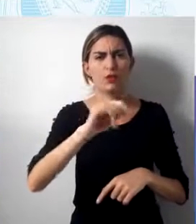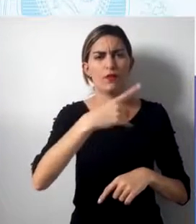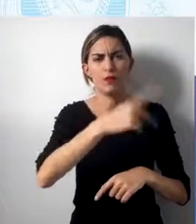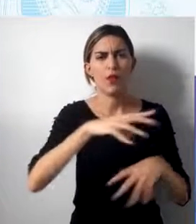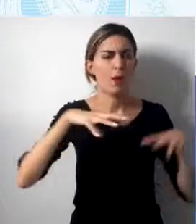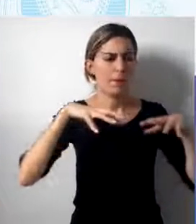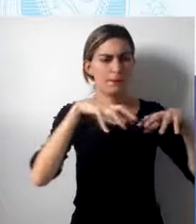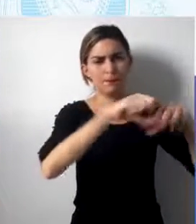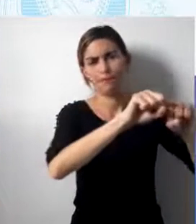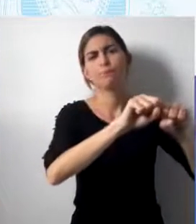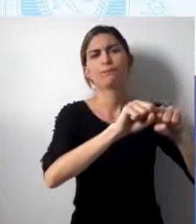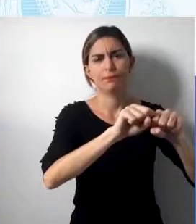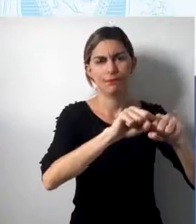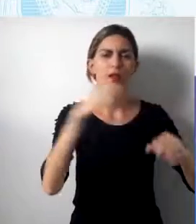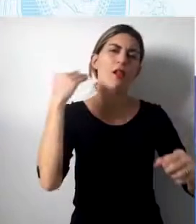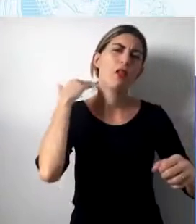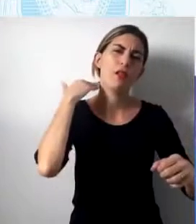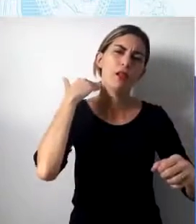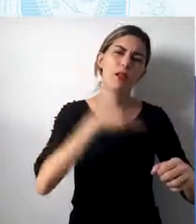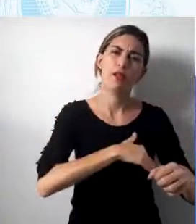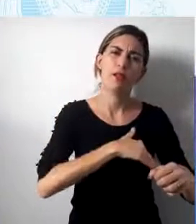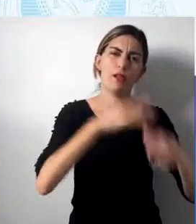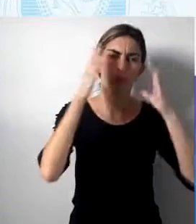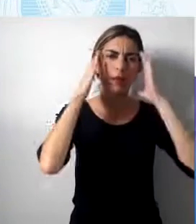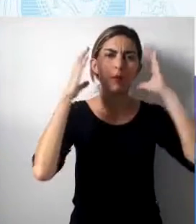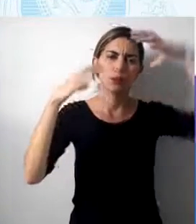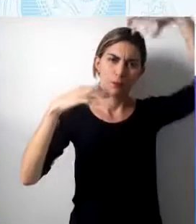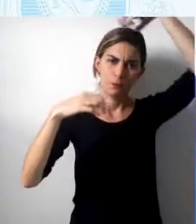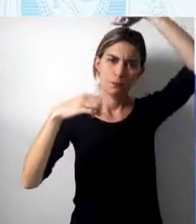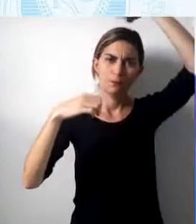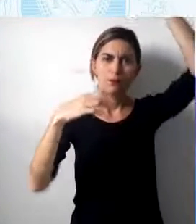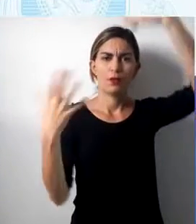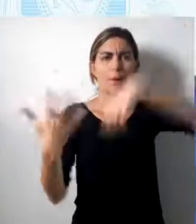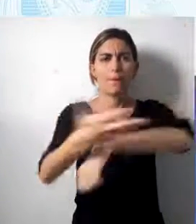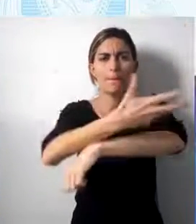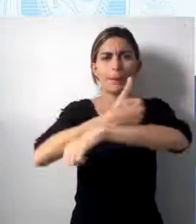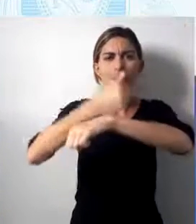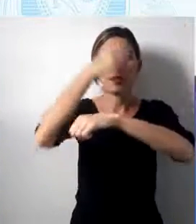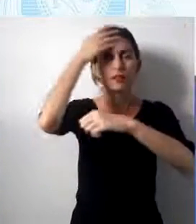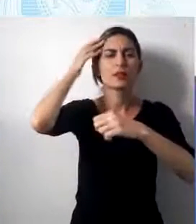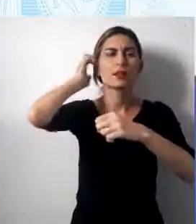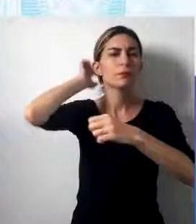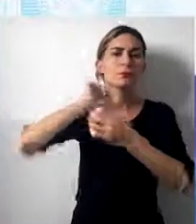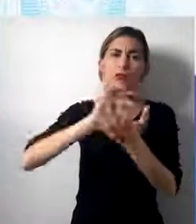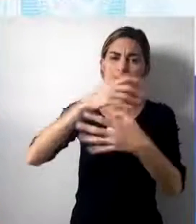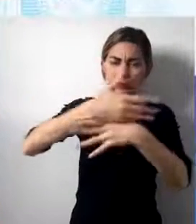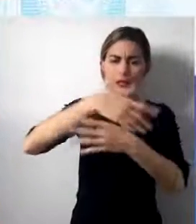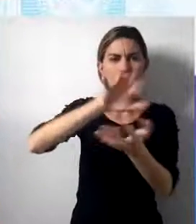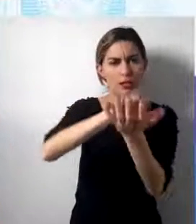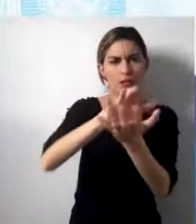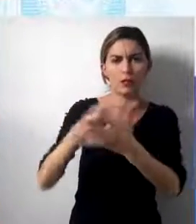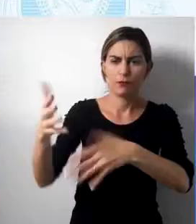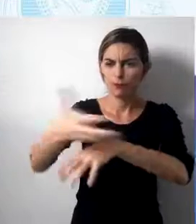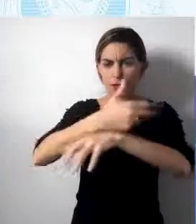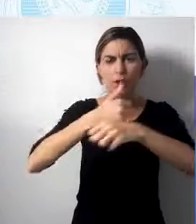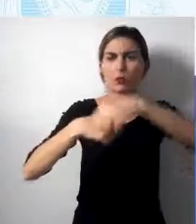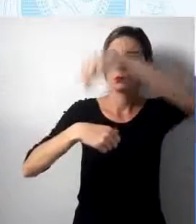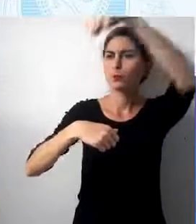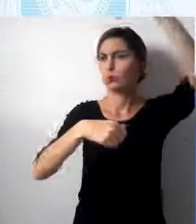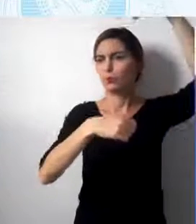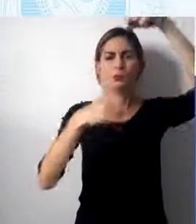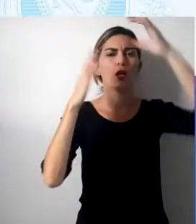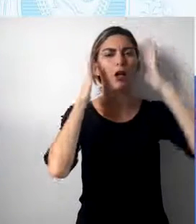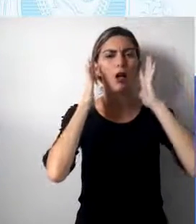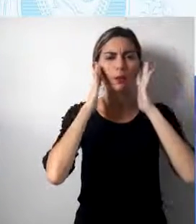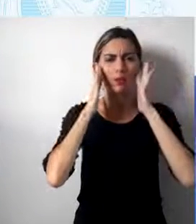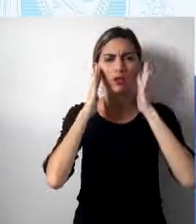foi finalmente capturado, degolado e teve a cabeça exposta em praça pública na cidade do Recife. Algumas homenagens, conforme a